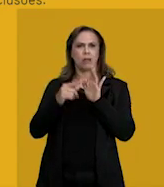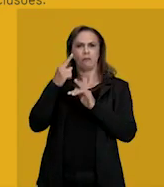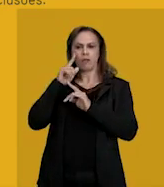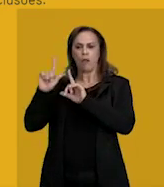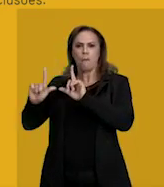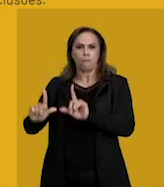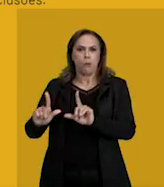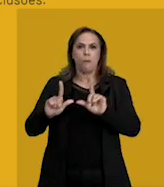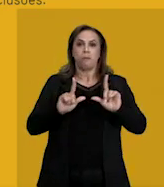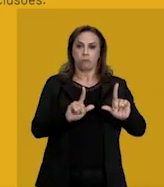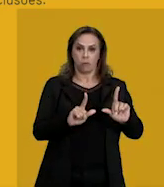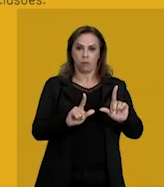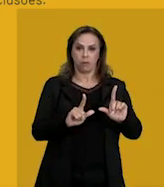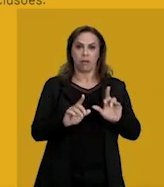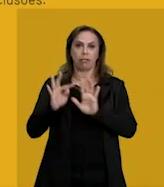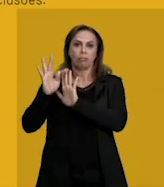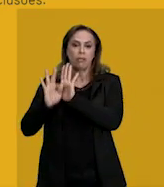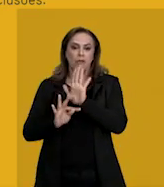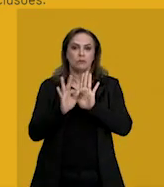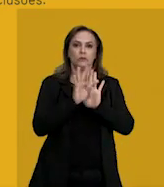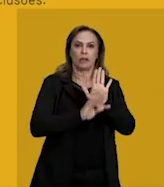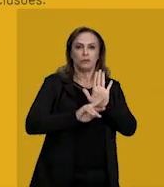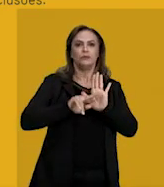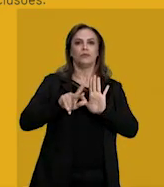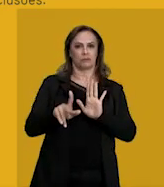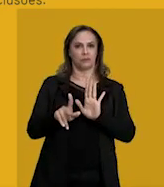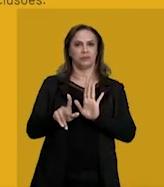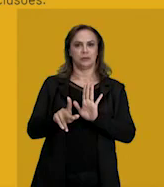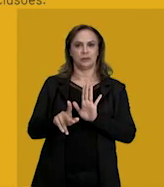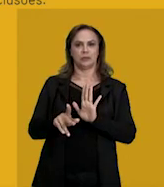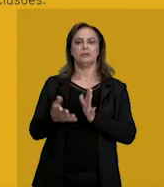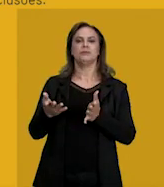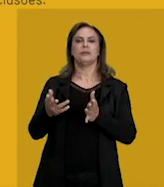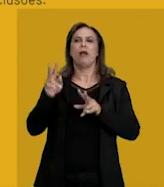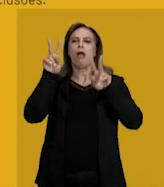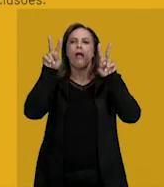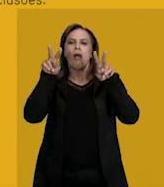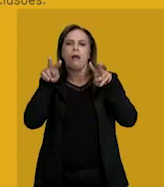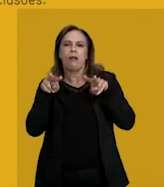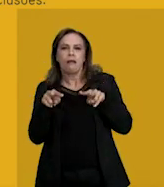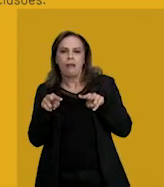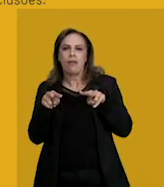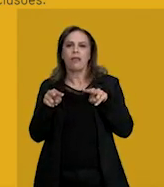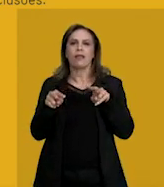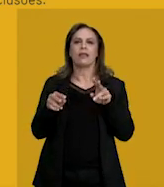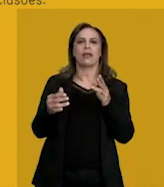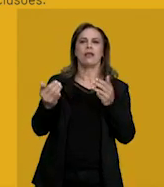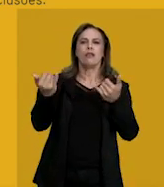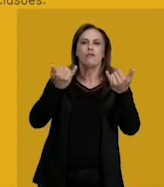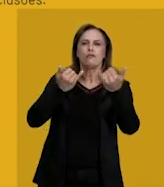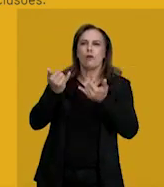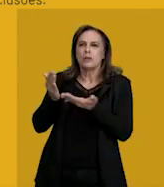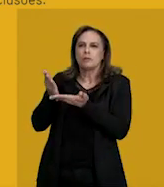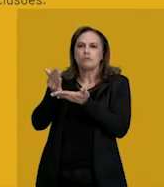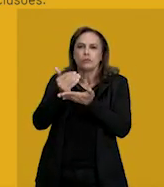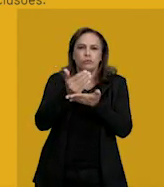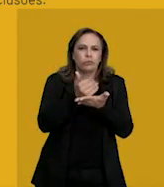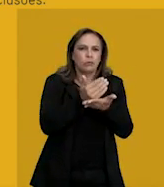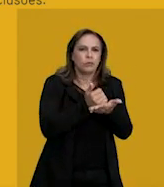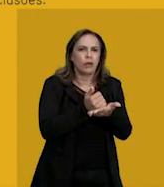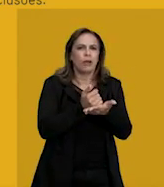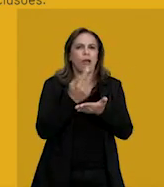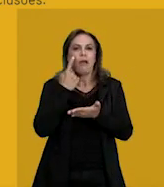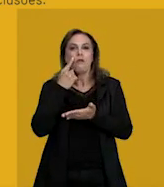mesmo blog, tá? Procure identificar os dados apresentados e a confiabilidade, verifique